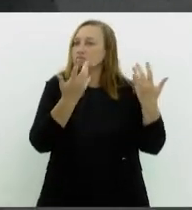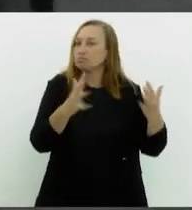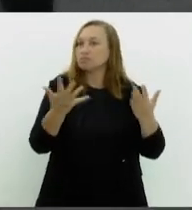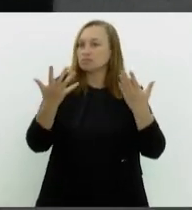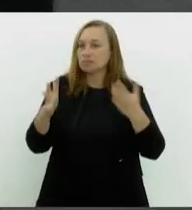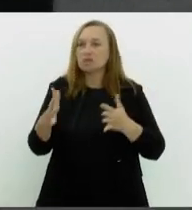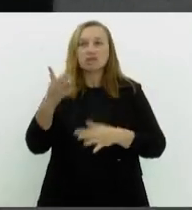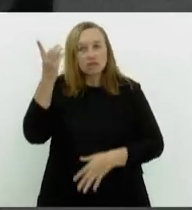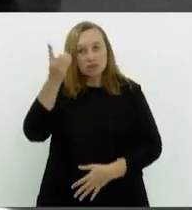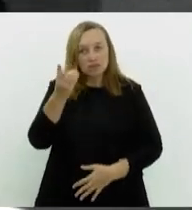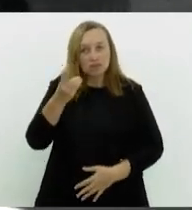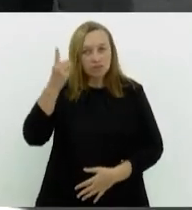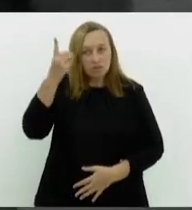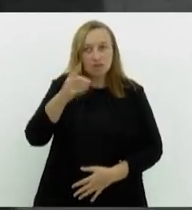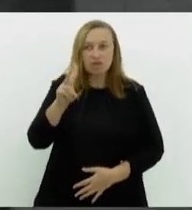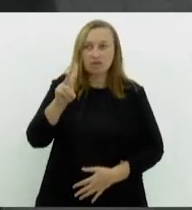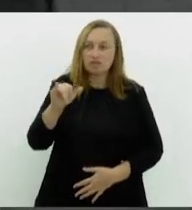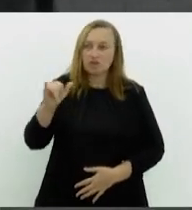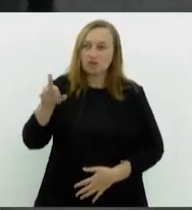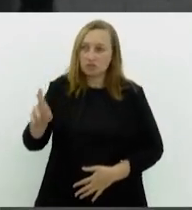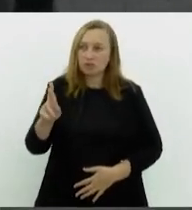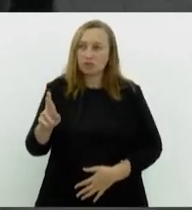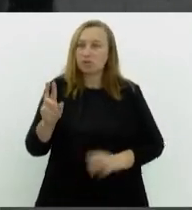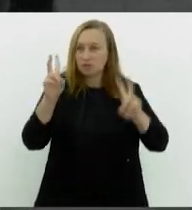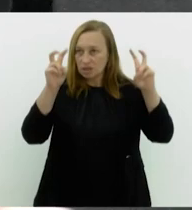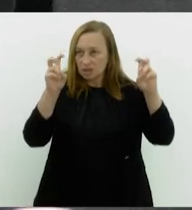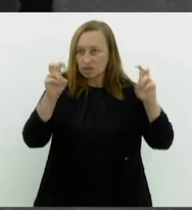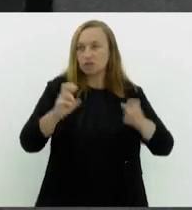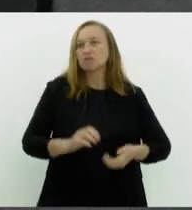parabenizar o deputado Vitor Júnior por essa questão.